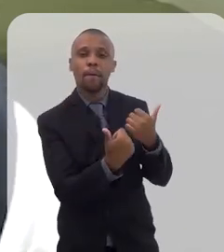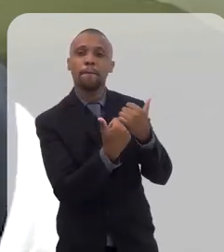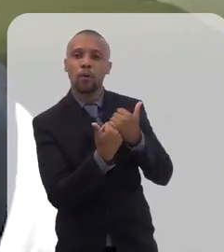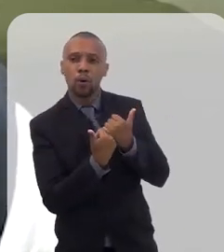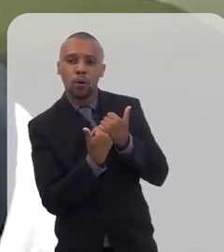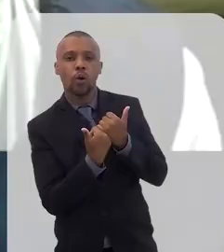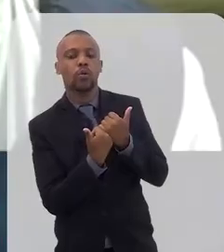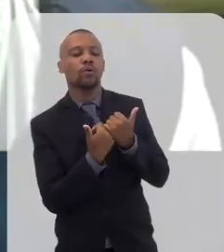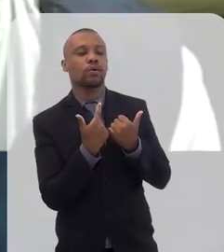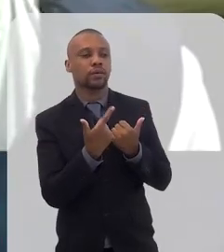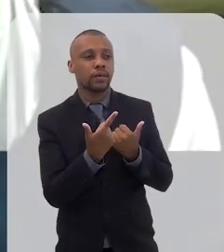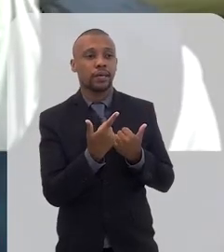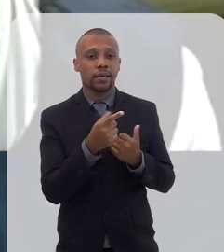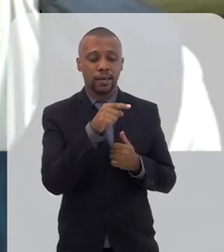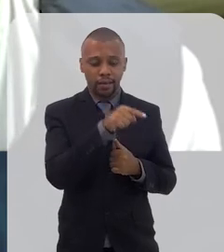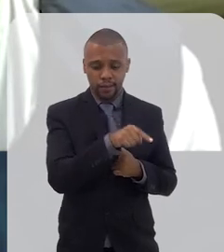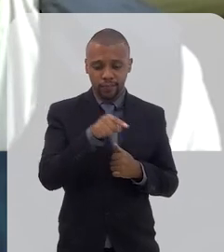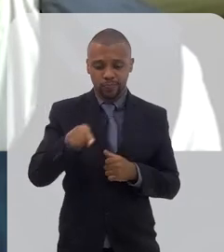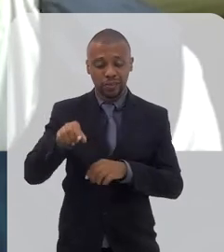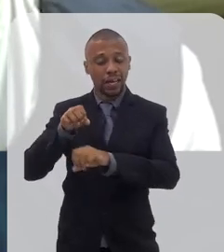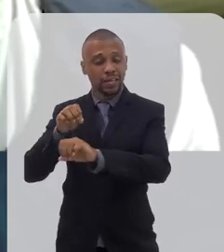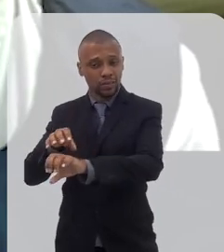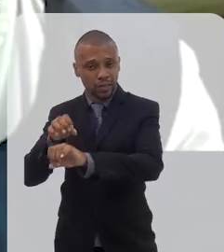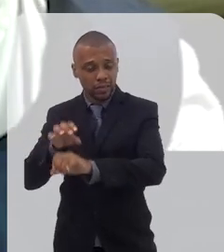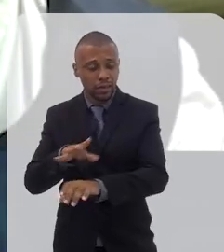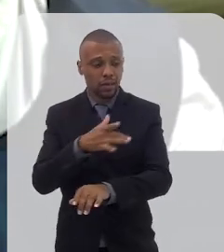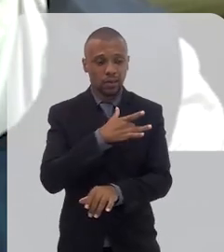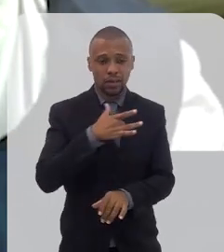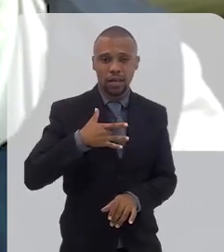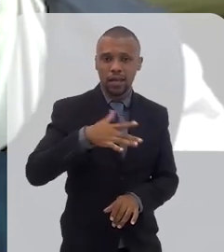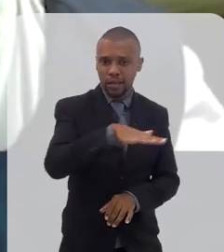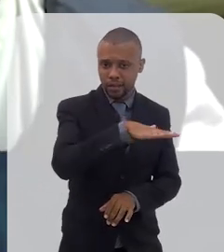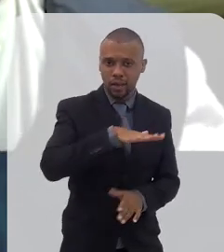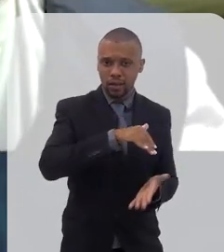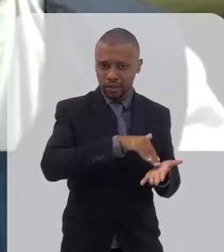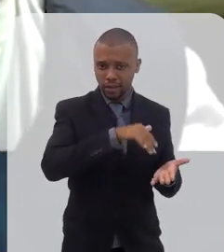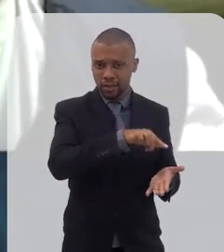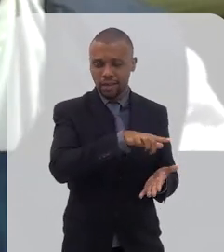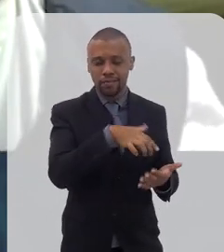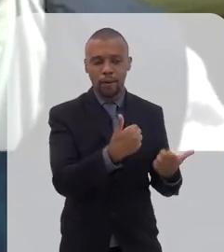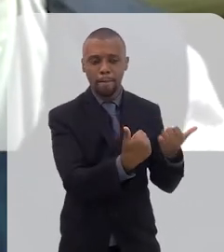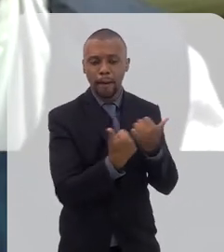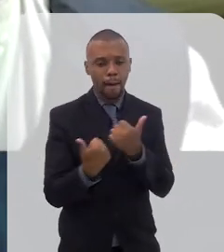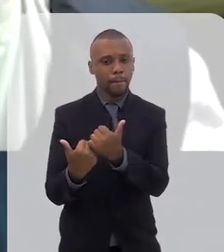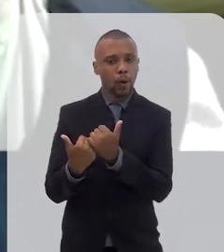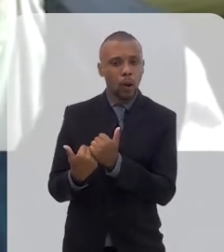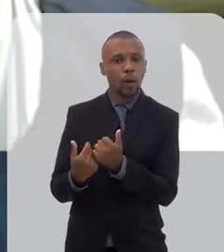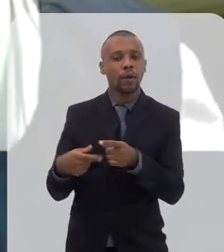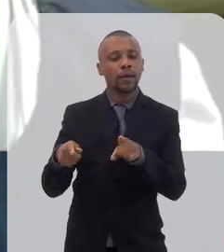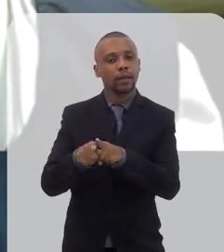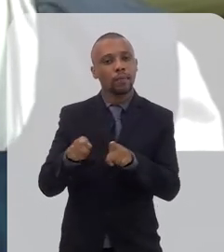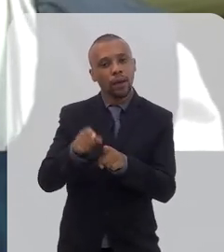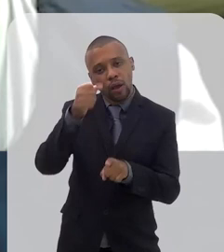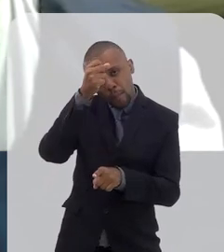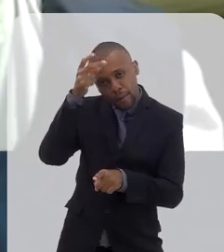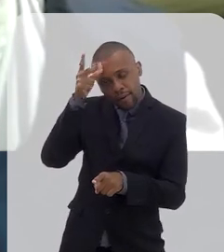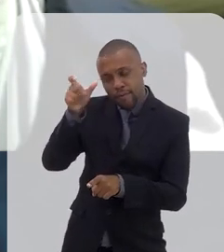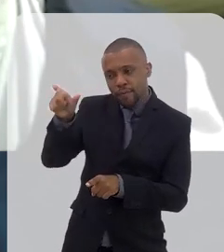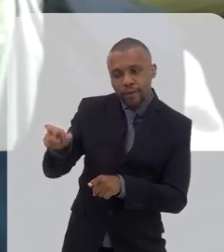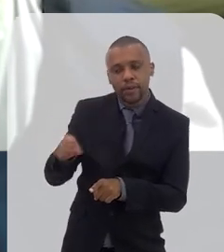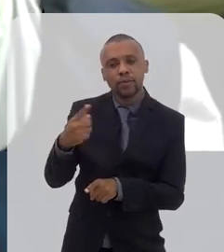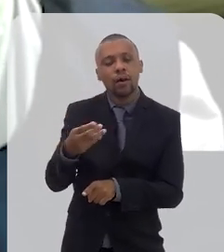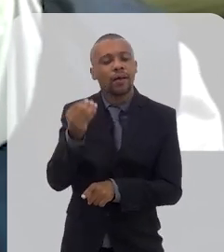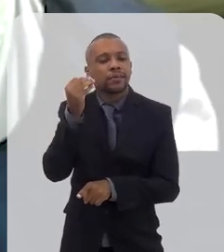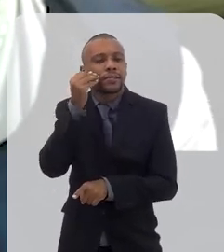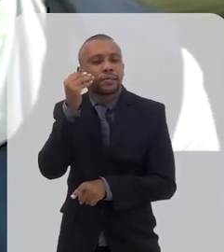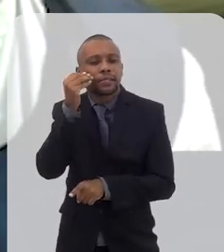apoio que essas duas secretarias vêm nos dando, e aos prefeitos de todos os municípios que nós fizemos teste, também fomos super